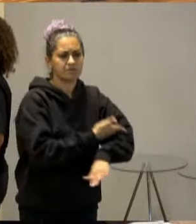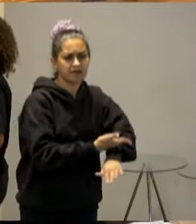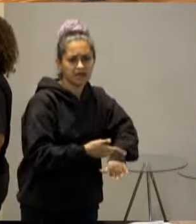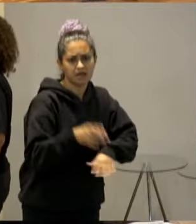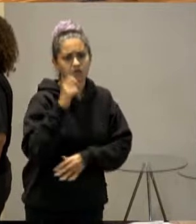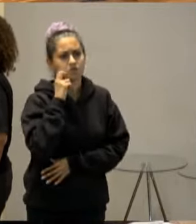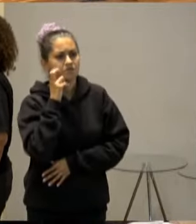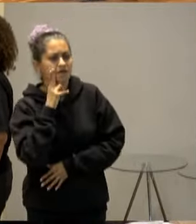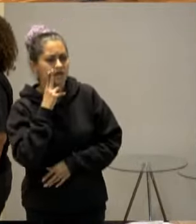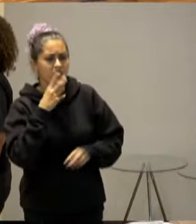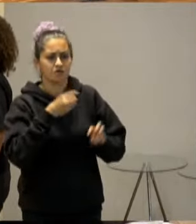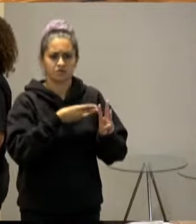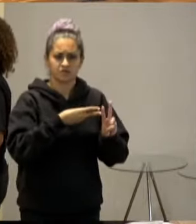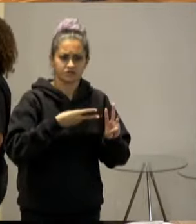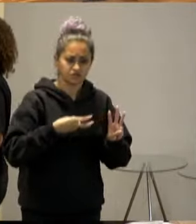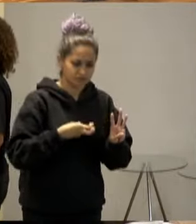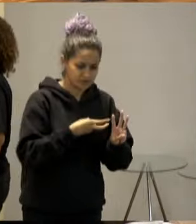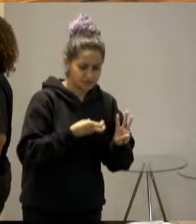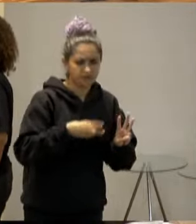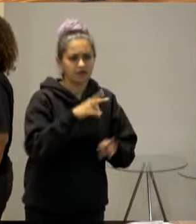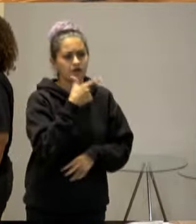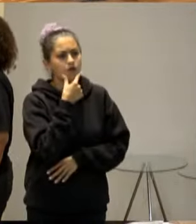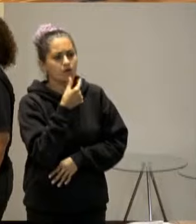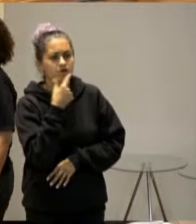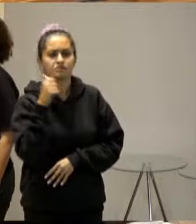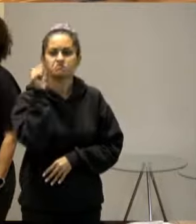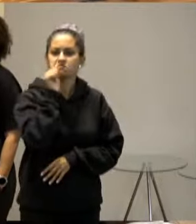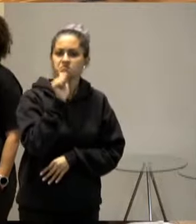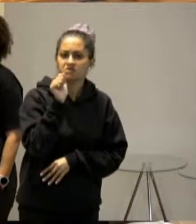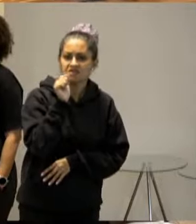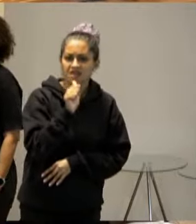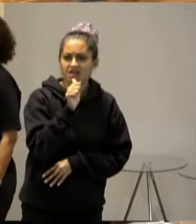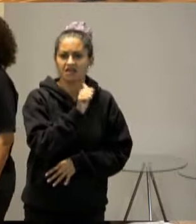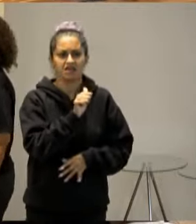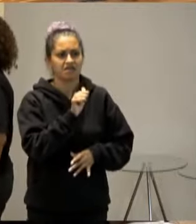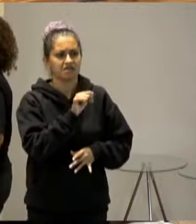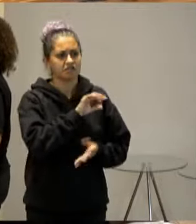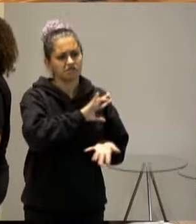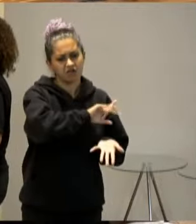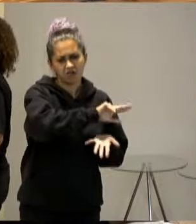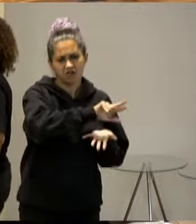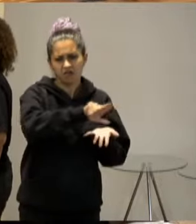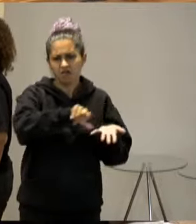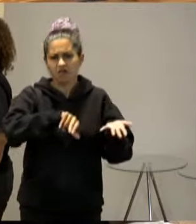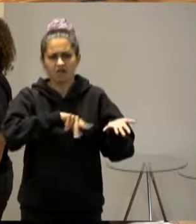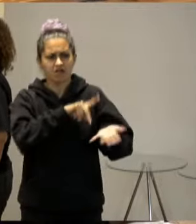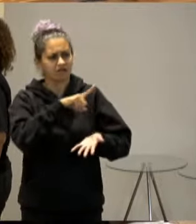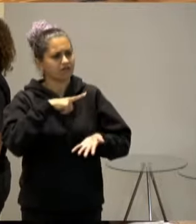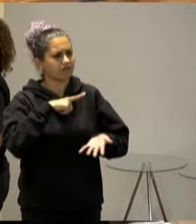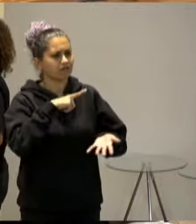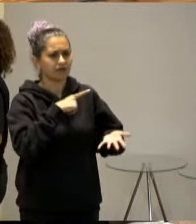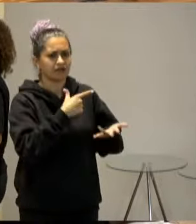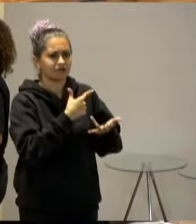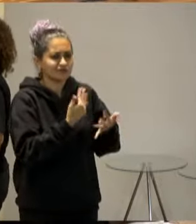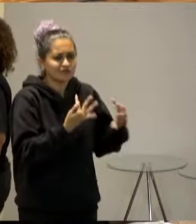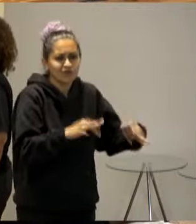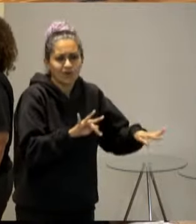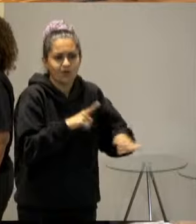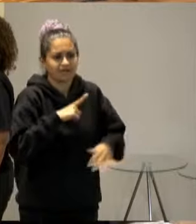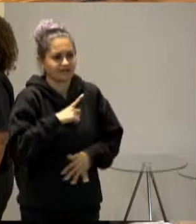negros, indígenas, homens, mulheres, com todos os seus dores os seus amores.